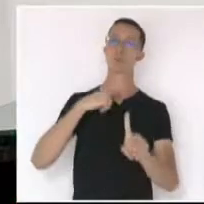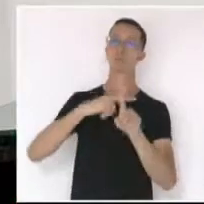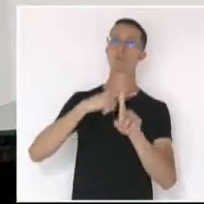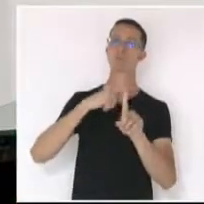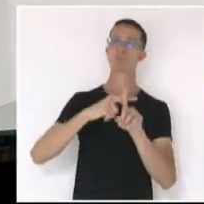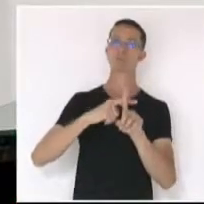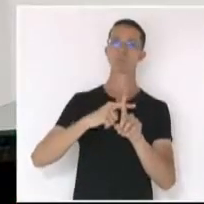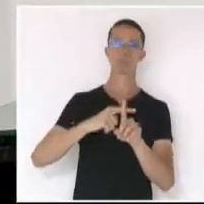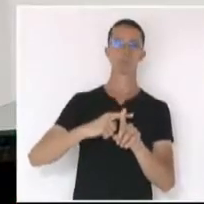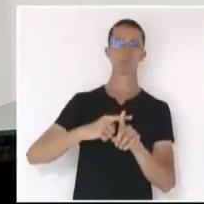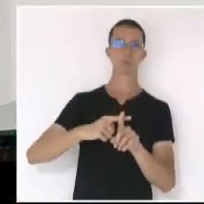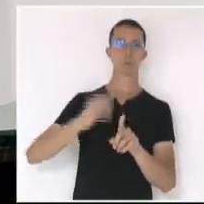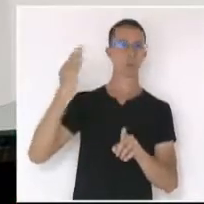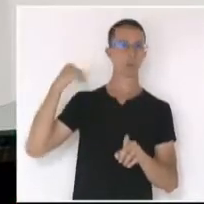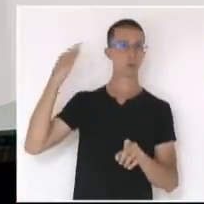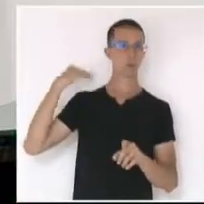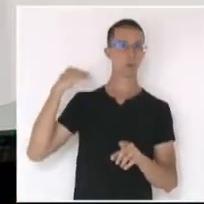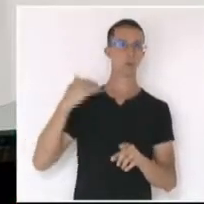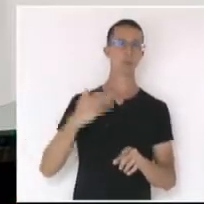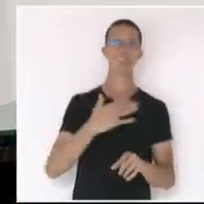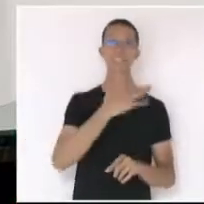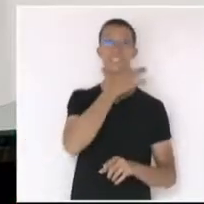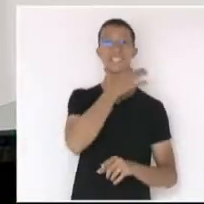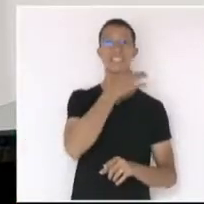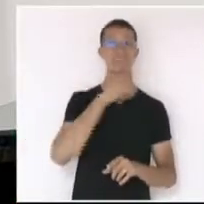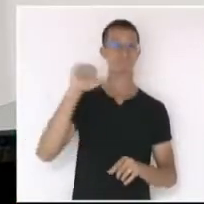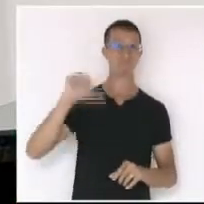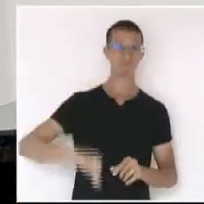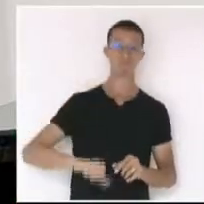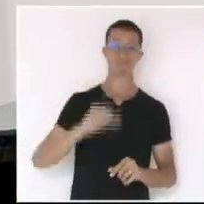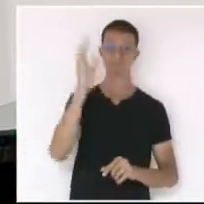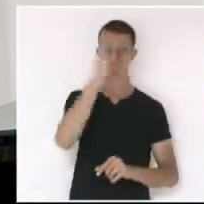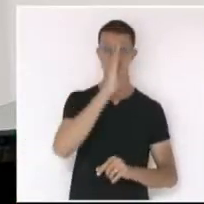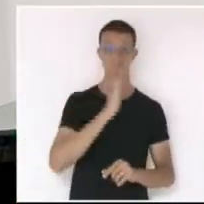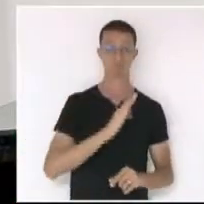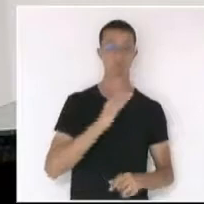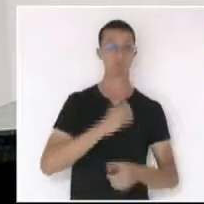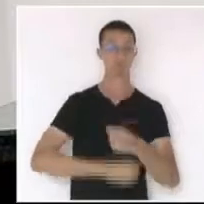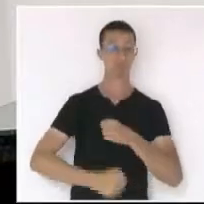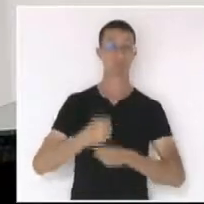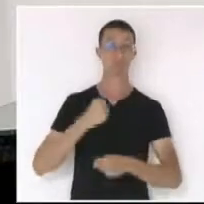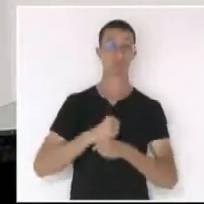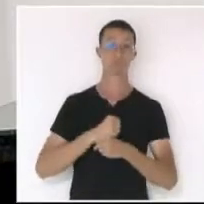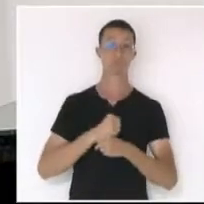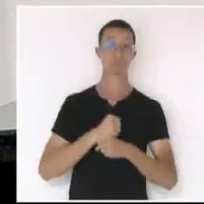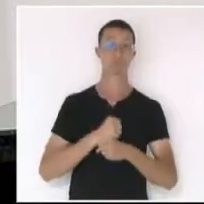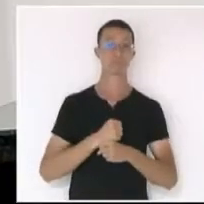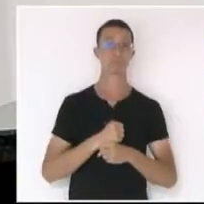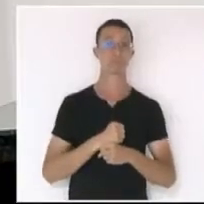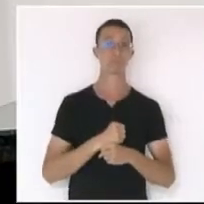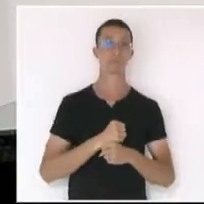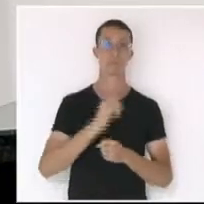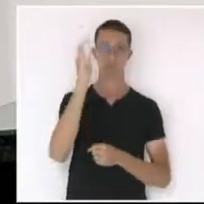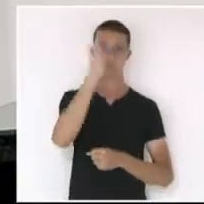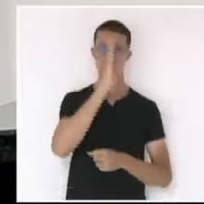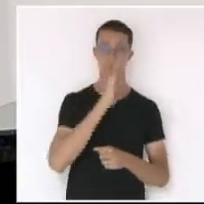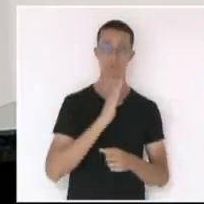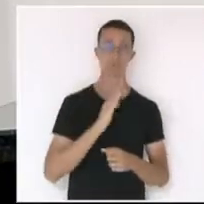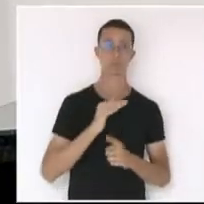nos piores momentos da pior crise da história brasileira no ano passado o Brasil cresceu